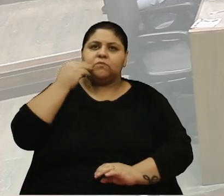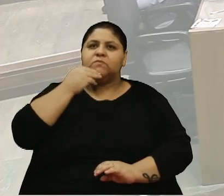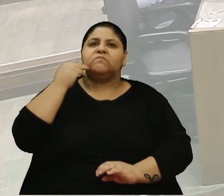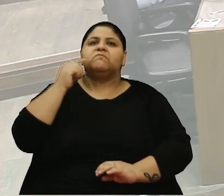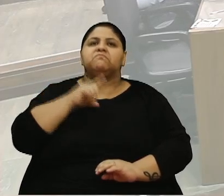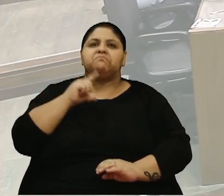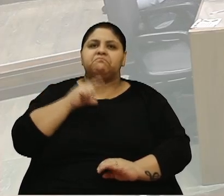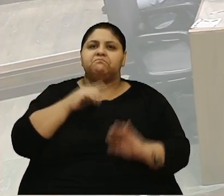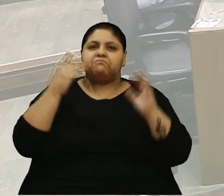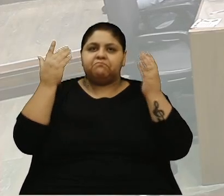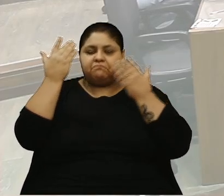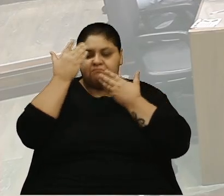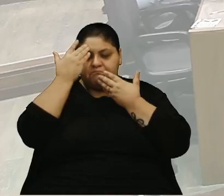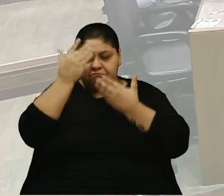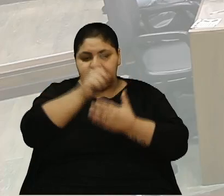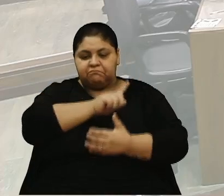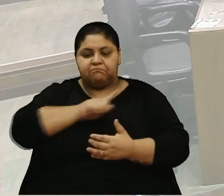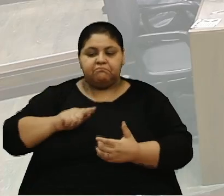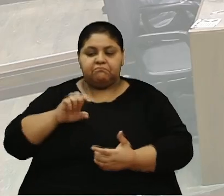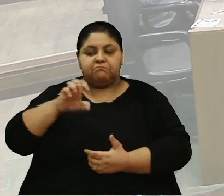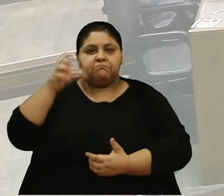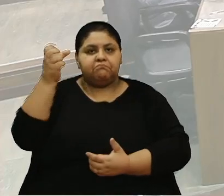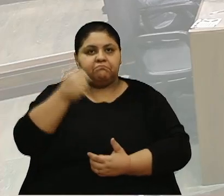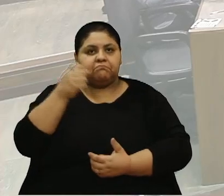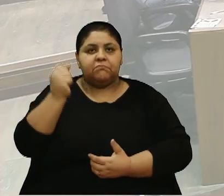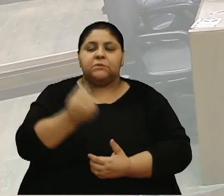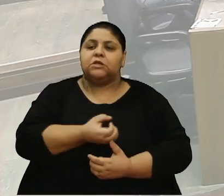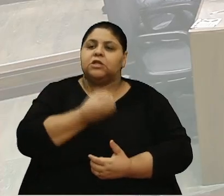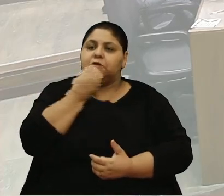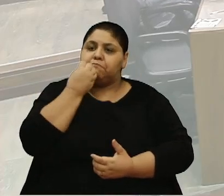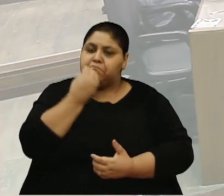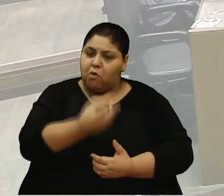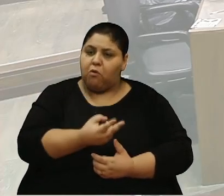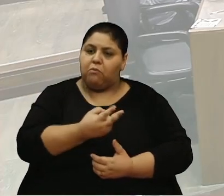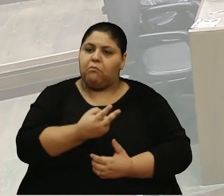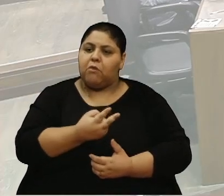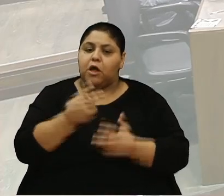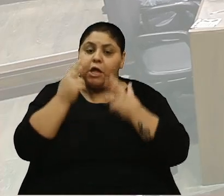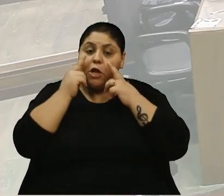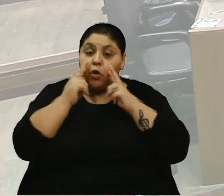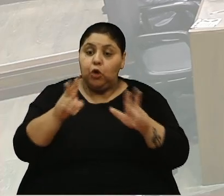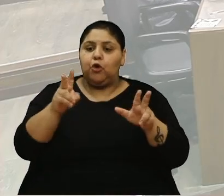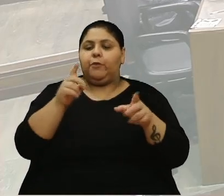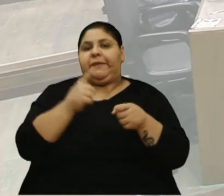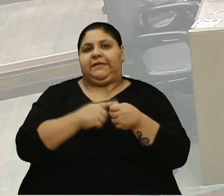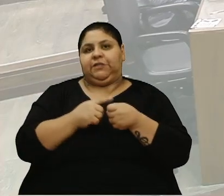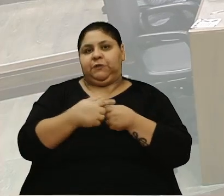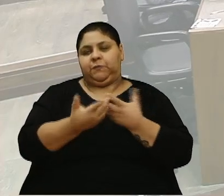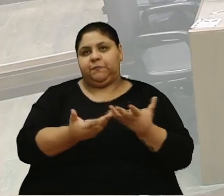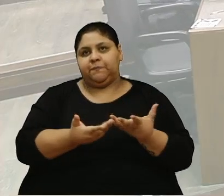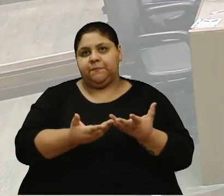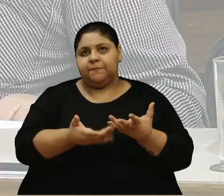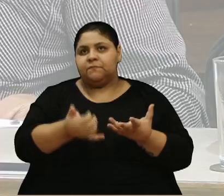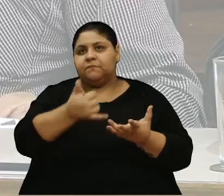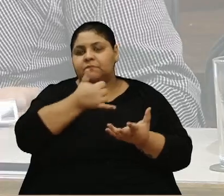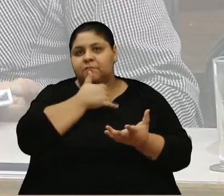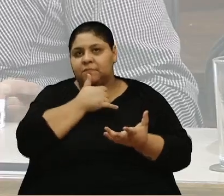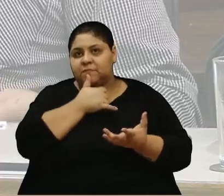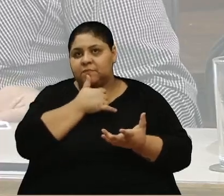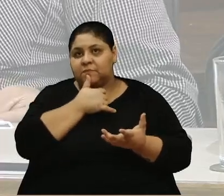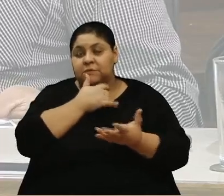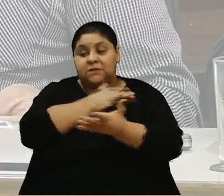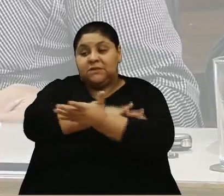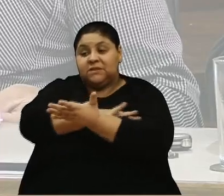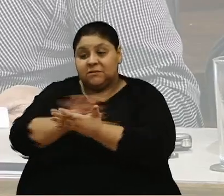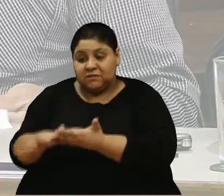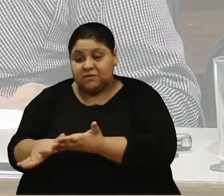um agradecimento ao governador Eduardo Leite, né? Que bom que ele olhou para Caxias do Sul, né? E infelizmente, através de uma tragédia,